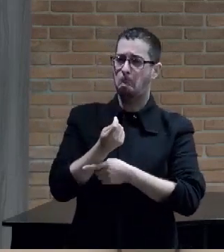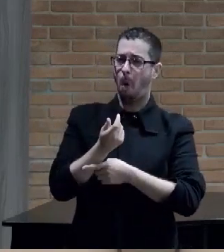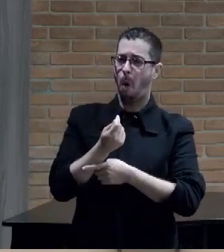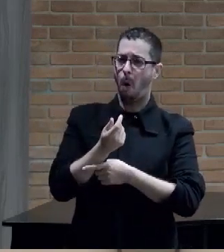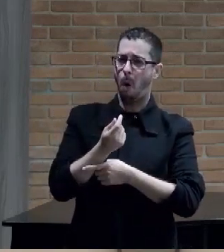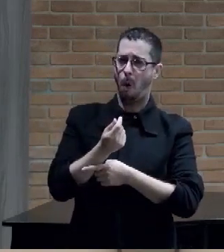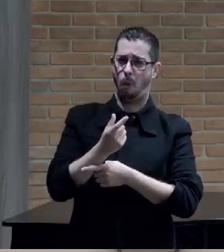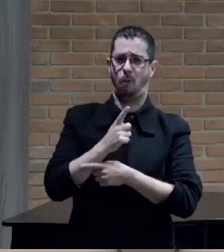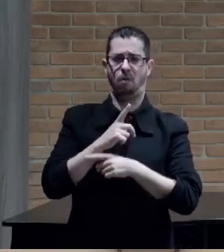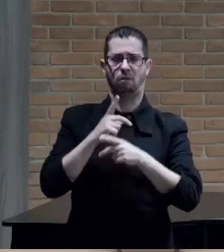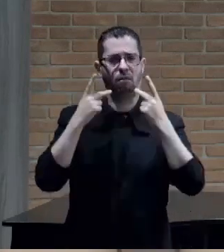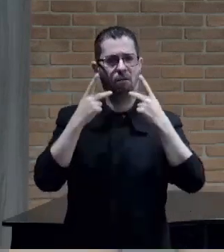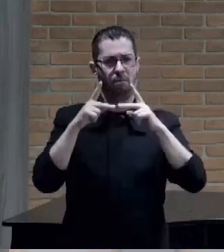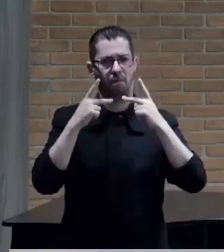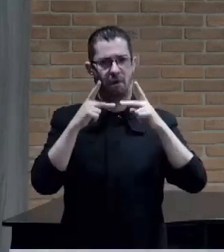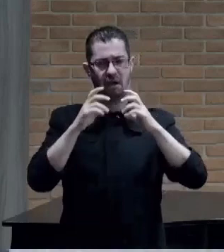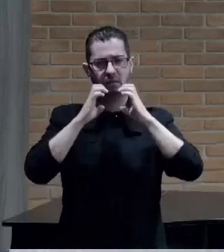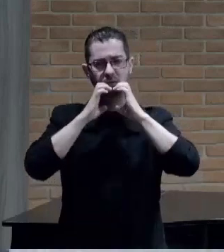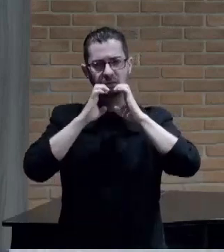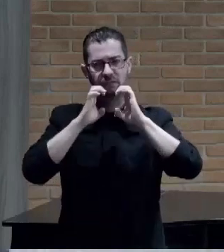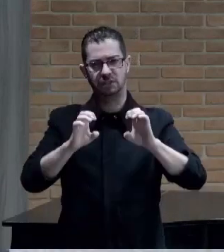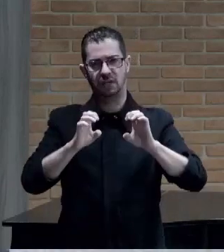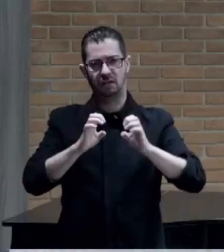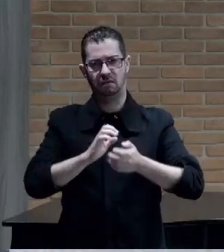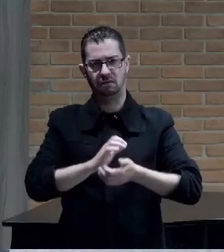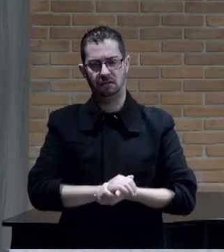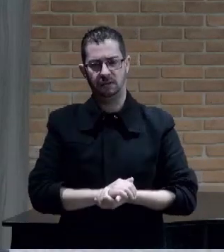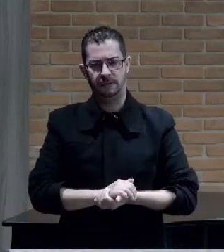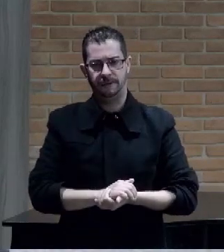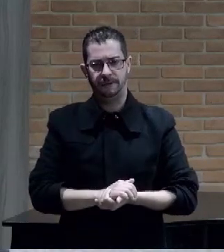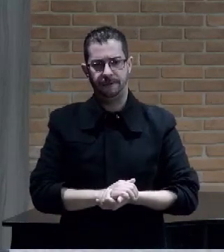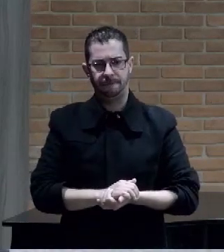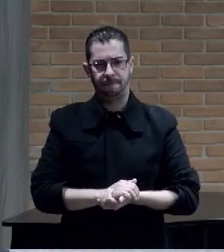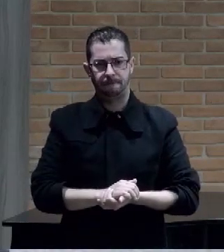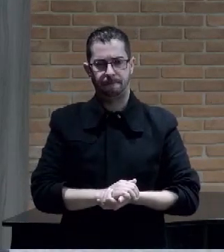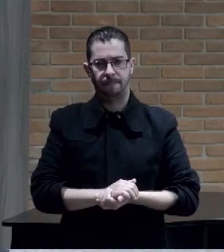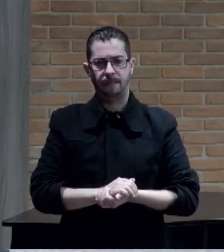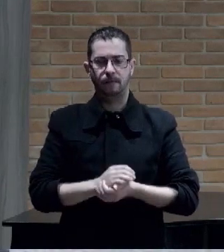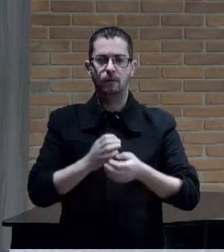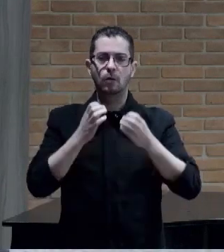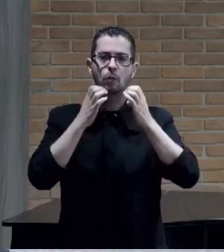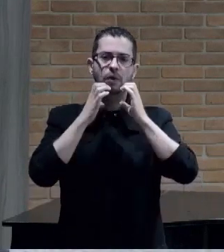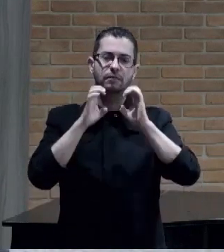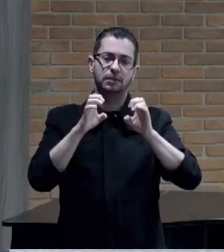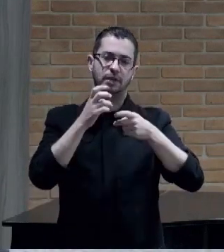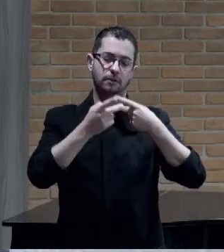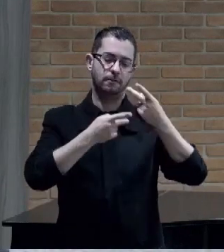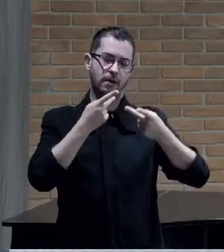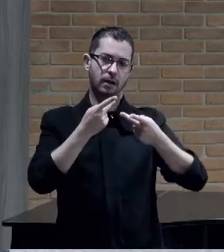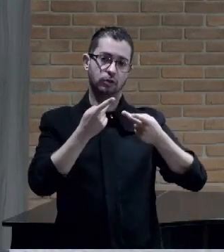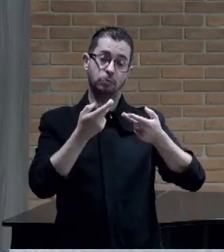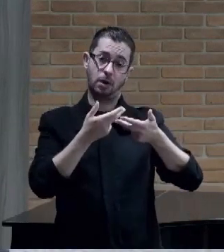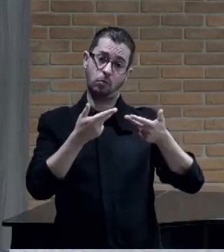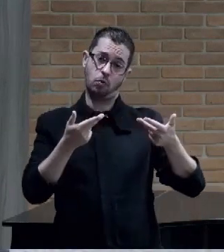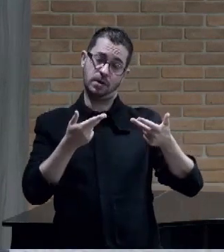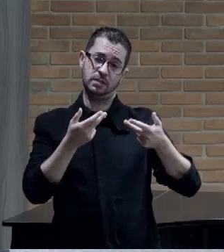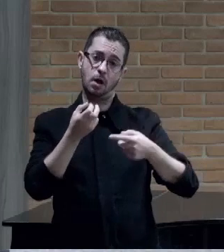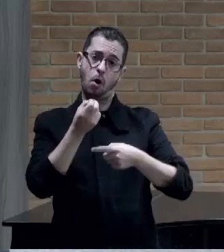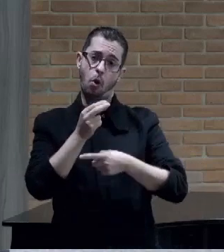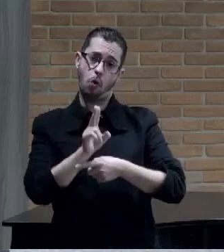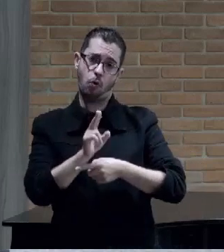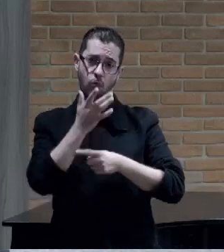respeito. O Evangelho, ele fala de uma coisa ou de uma pessoa. Ele fala da